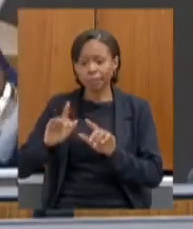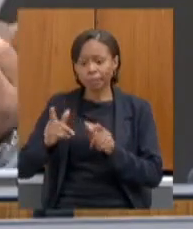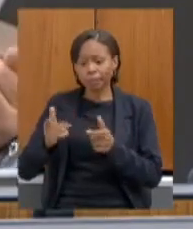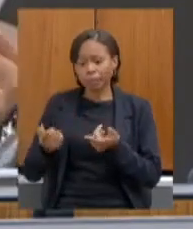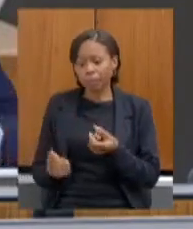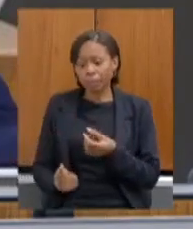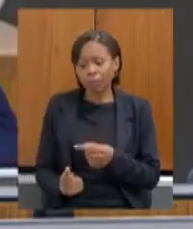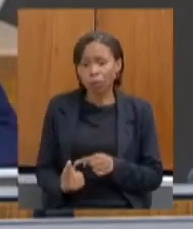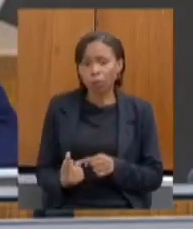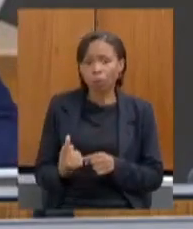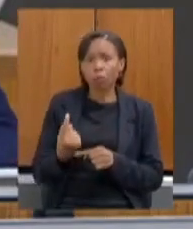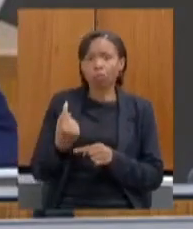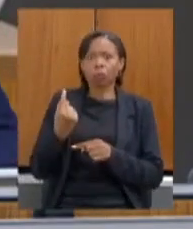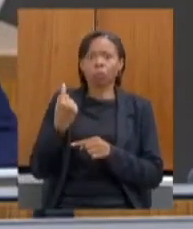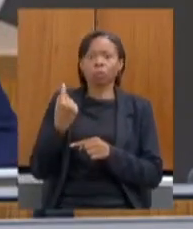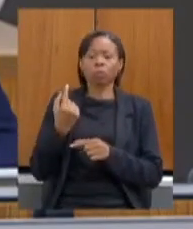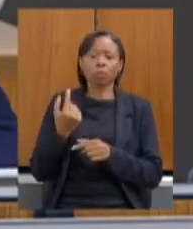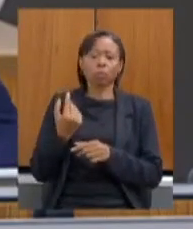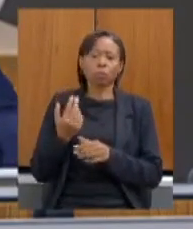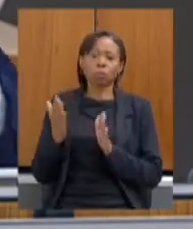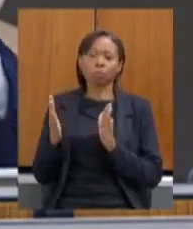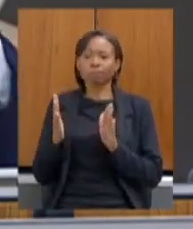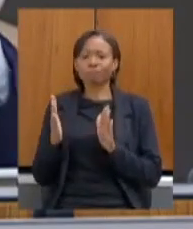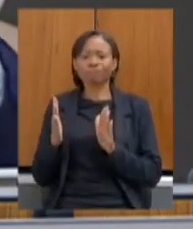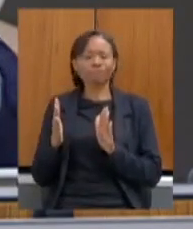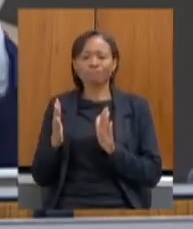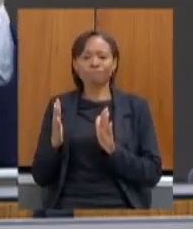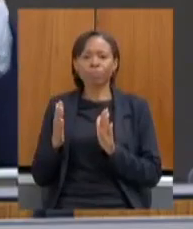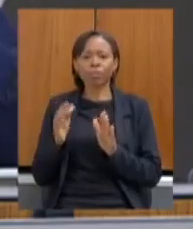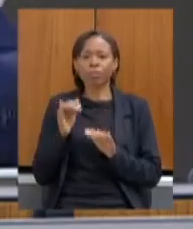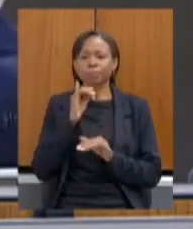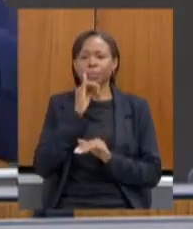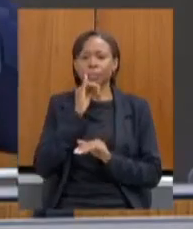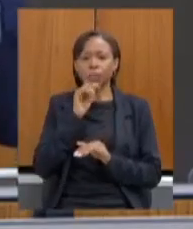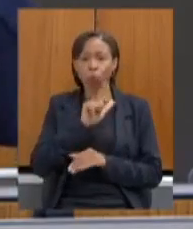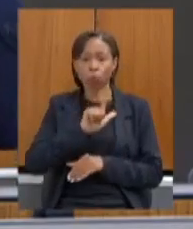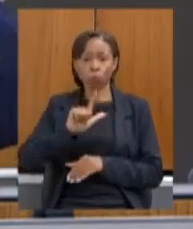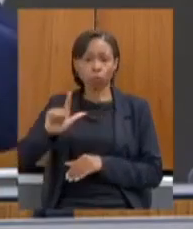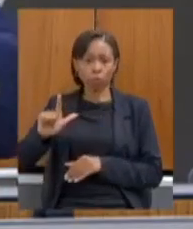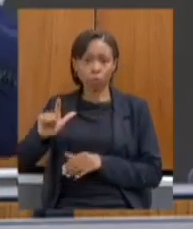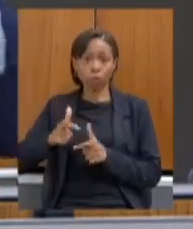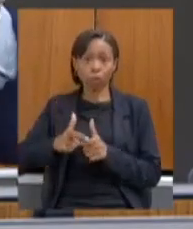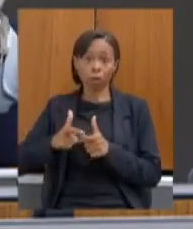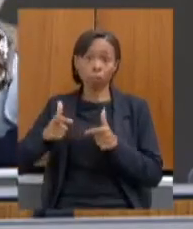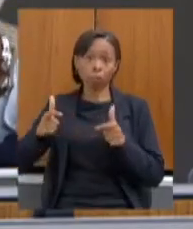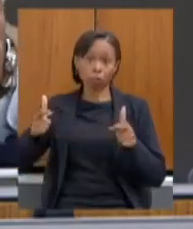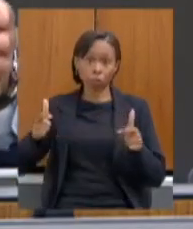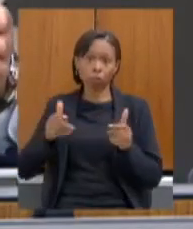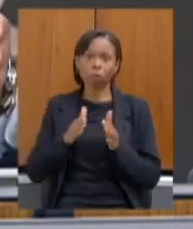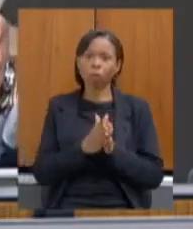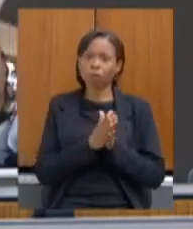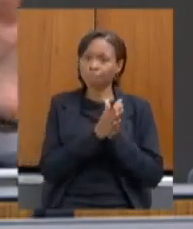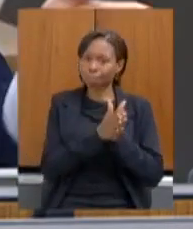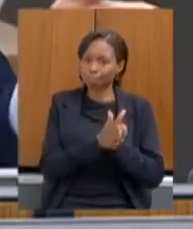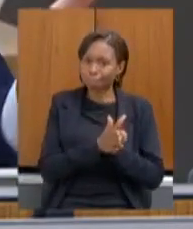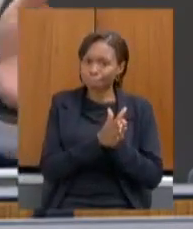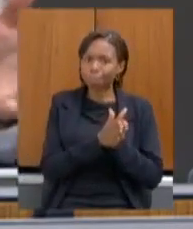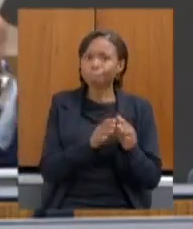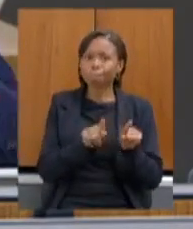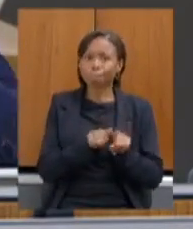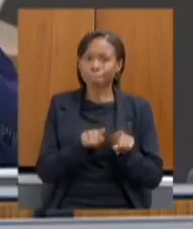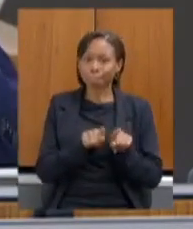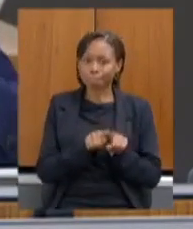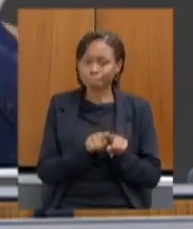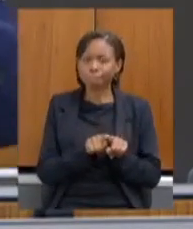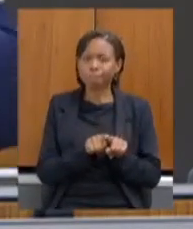exemplo disso, nós tivemos aumentos na região no leste do nosso Estado, Vale de Equitinhonha, e efetivamente essas